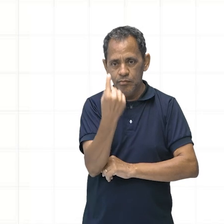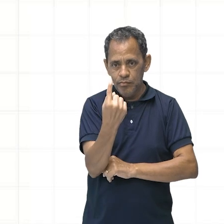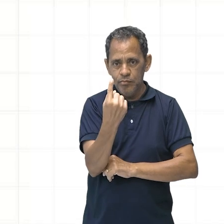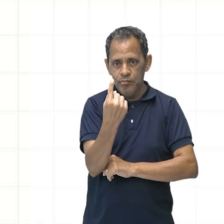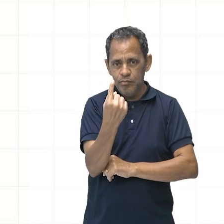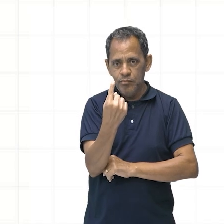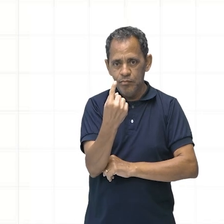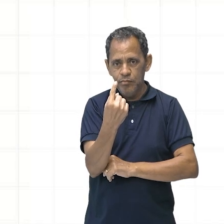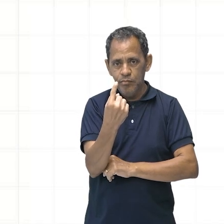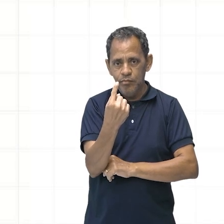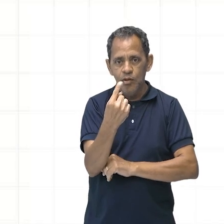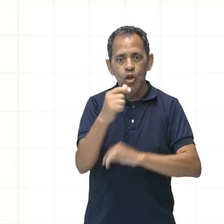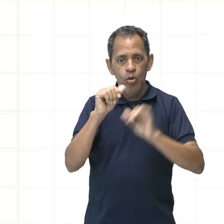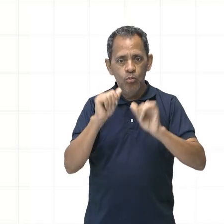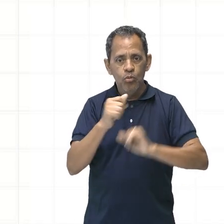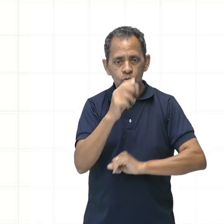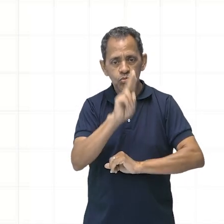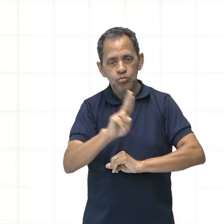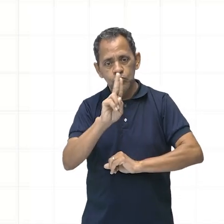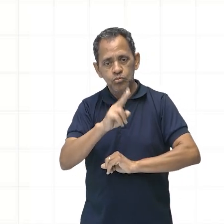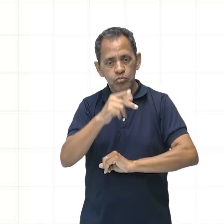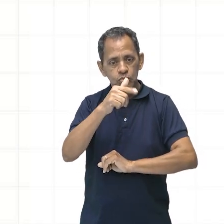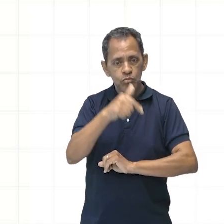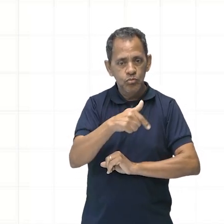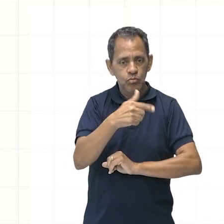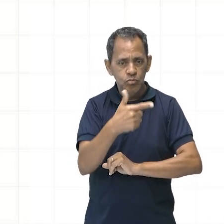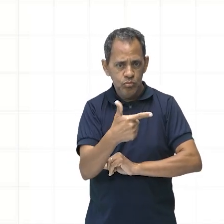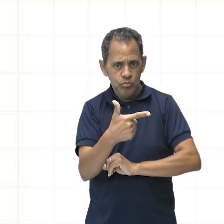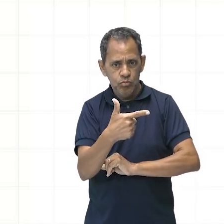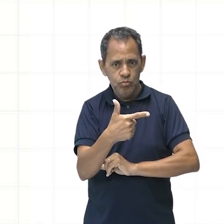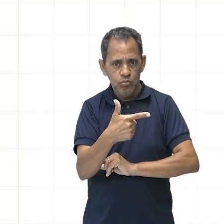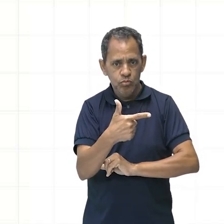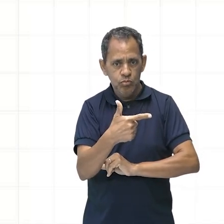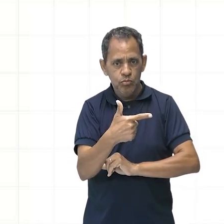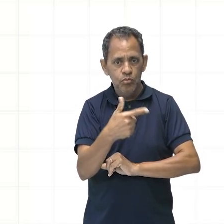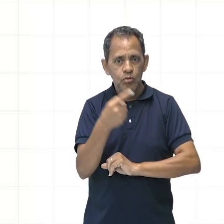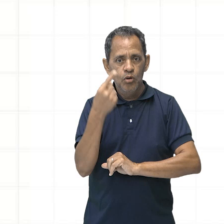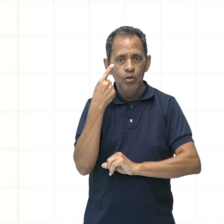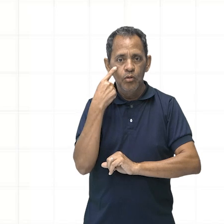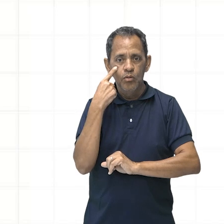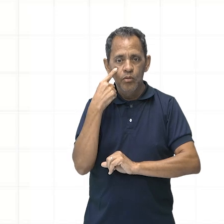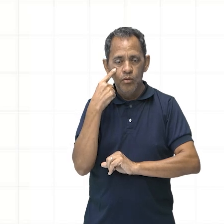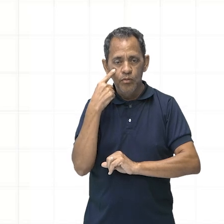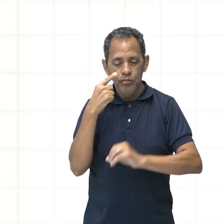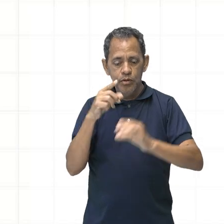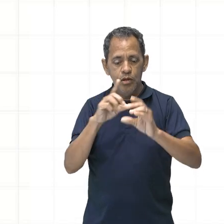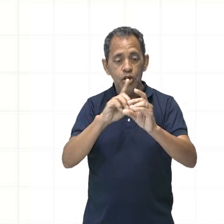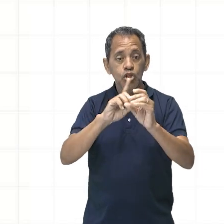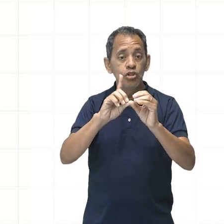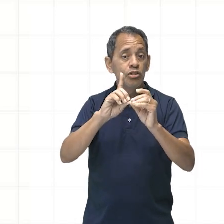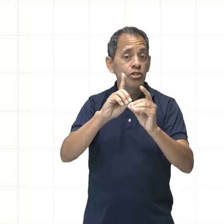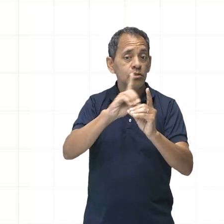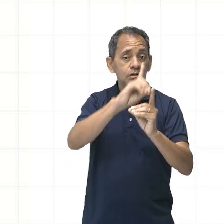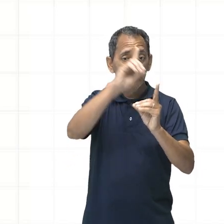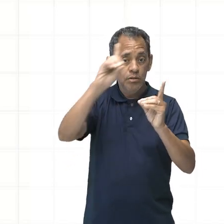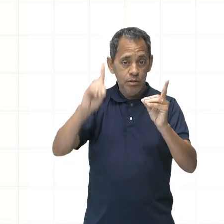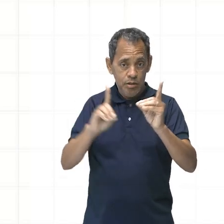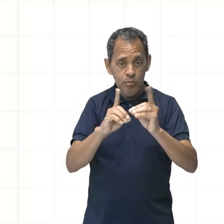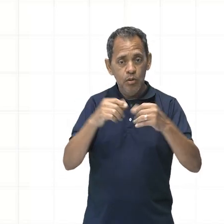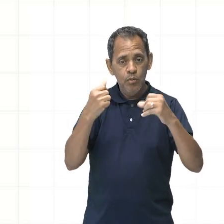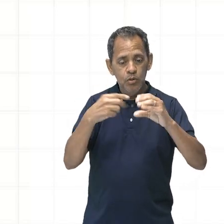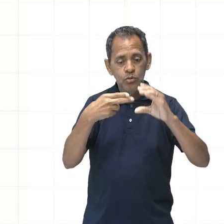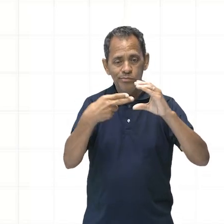que eu posso usar 72? 72, gente, observe que é o diâmetro. E eu preciso do raio, ou seja,